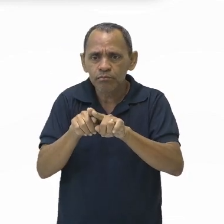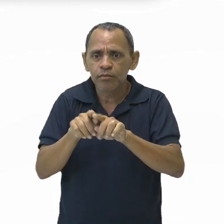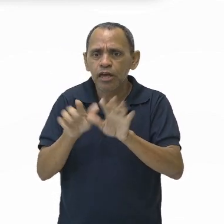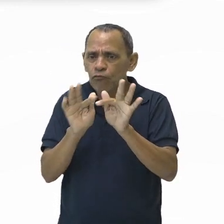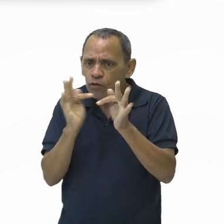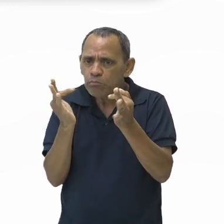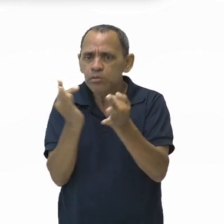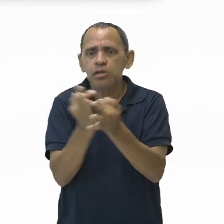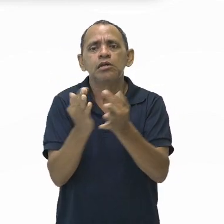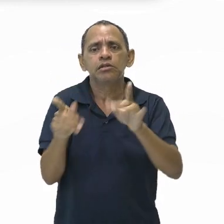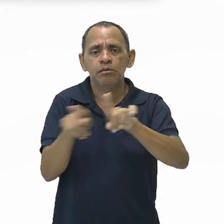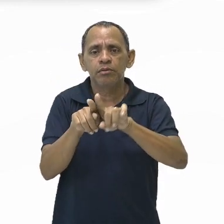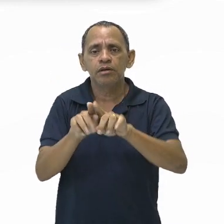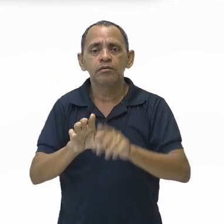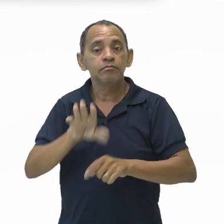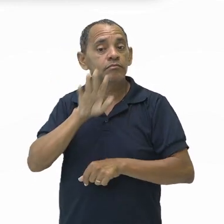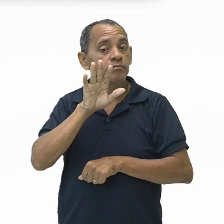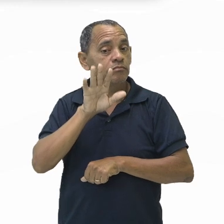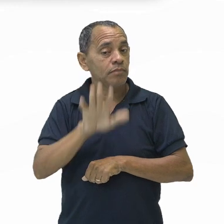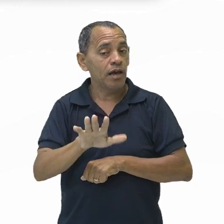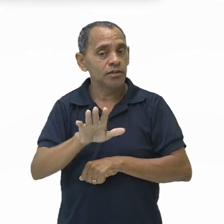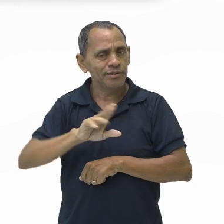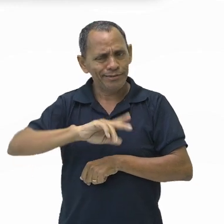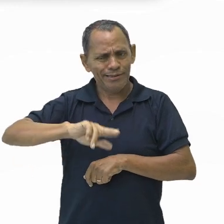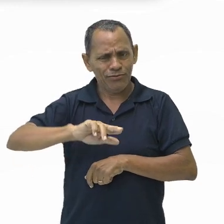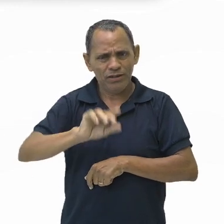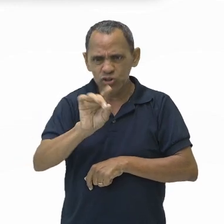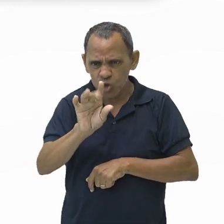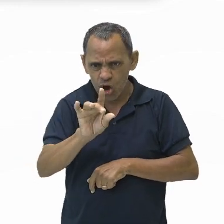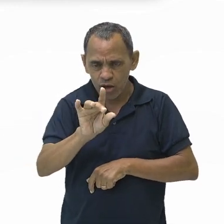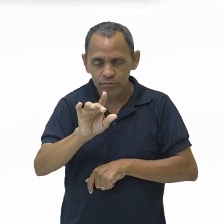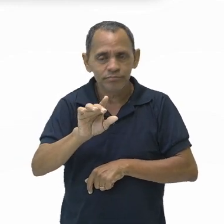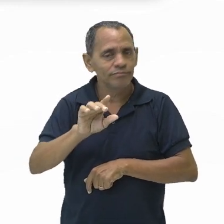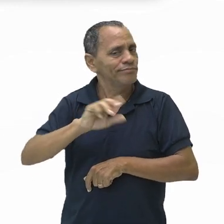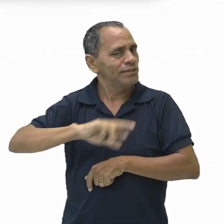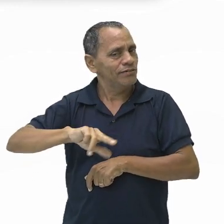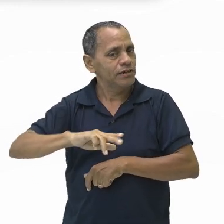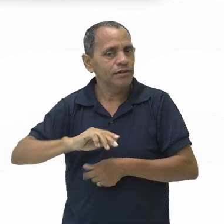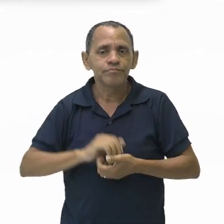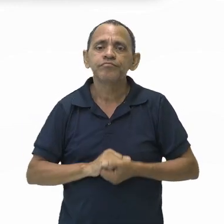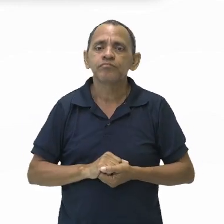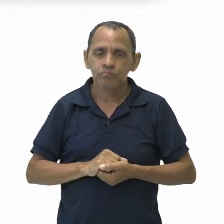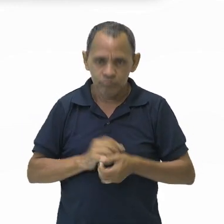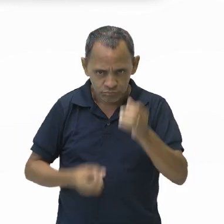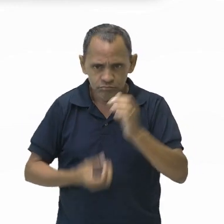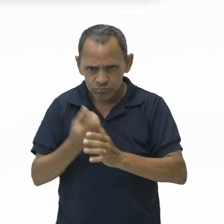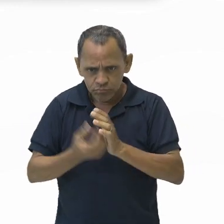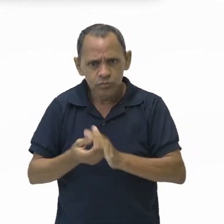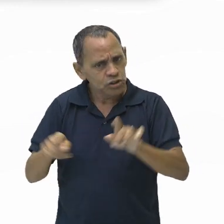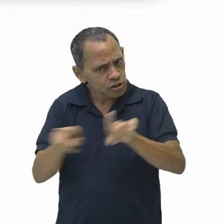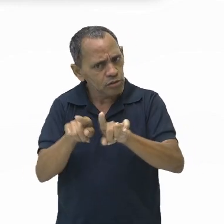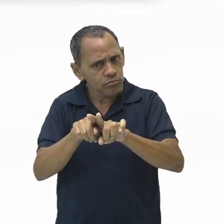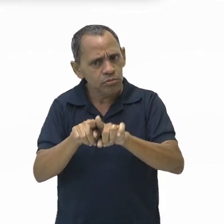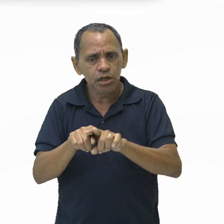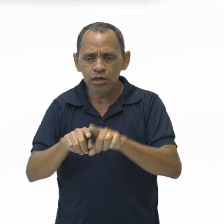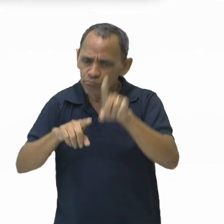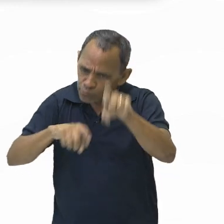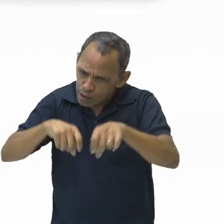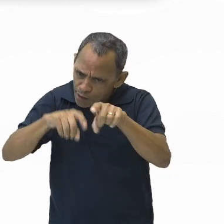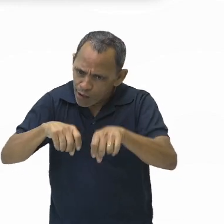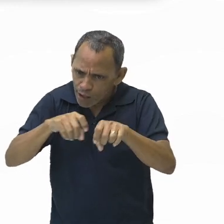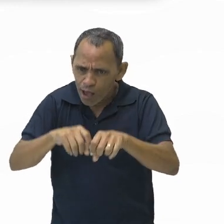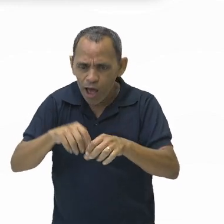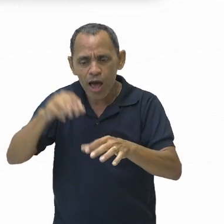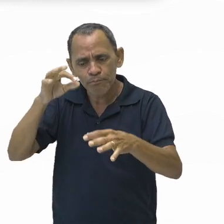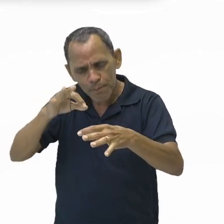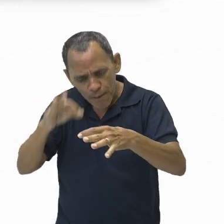ali. Mas não só para isso. Ela vai produzir ali, vai ter ali, né, um roçado, vai plantar várias